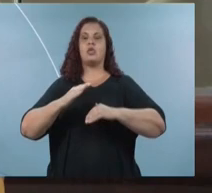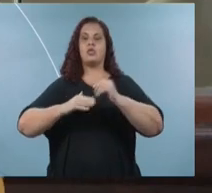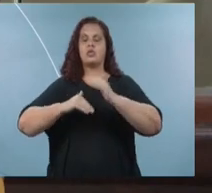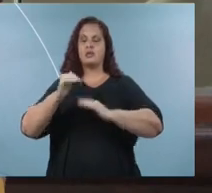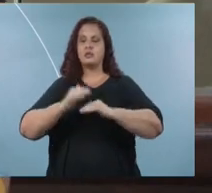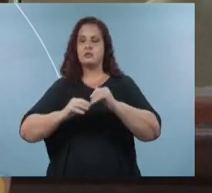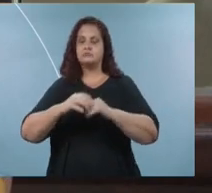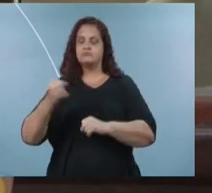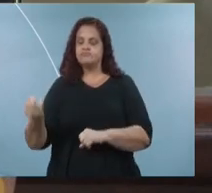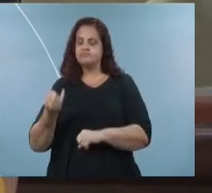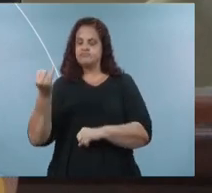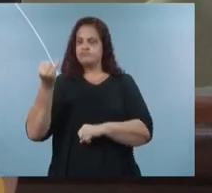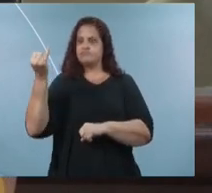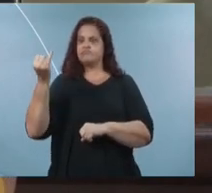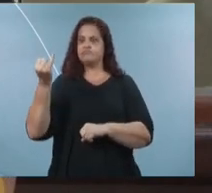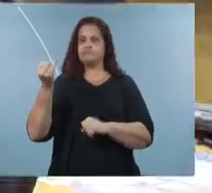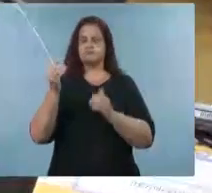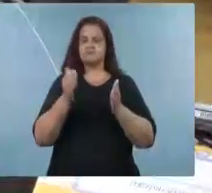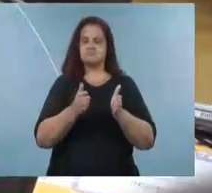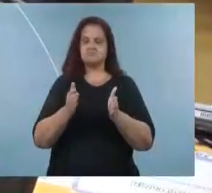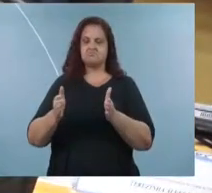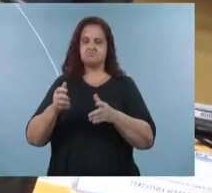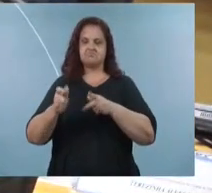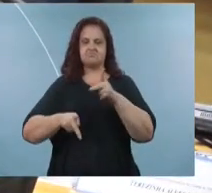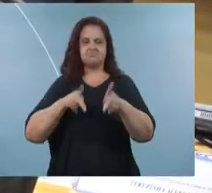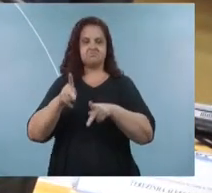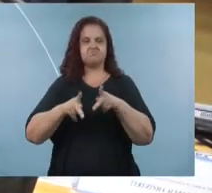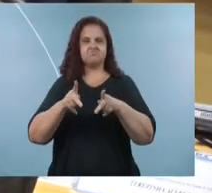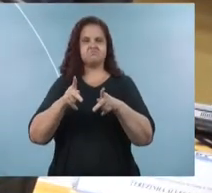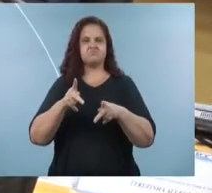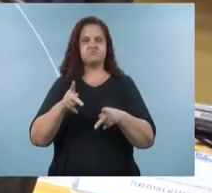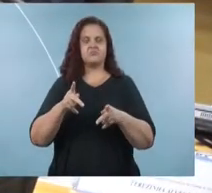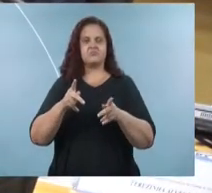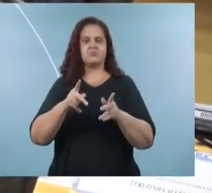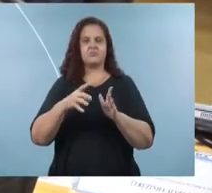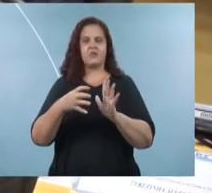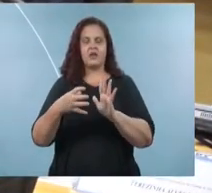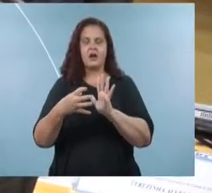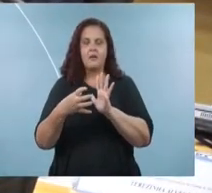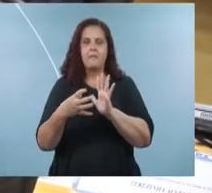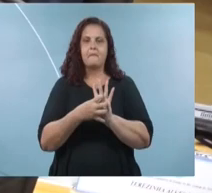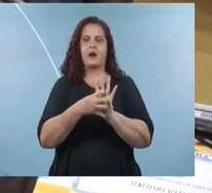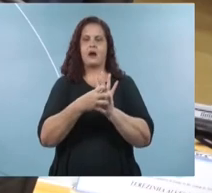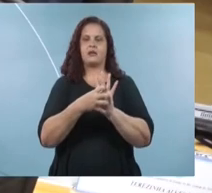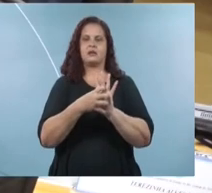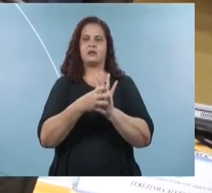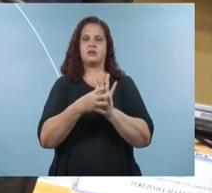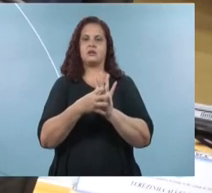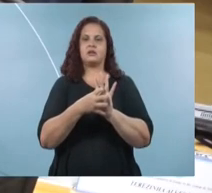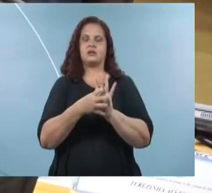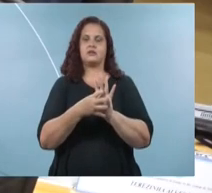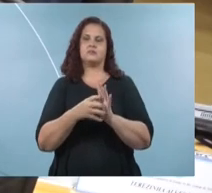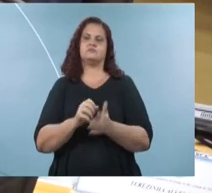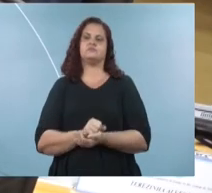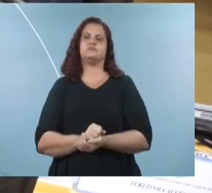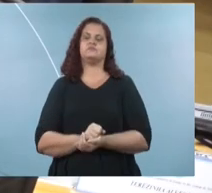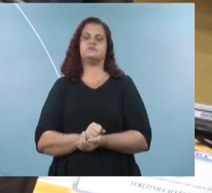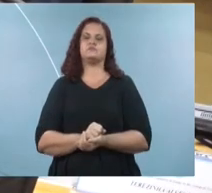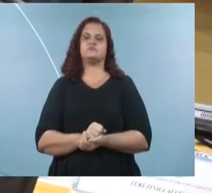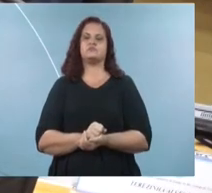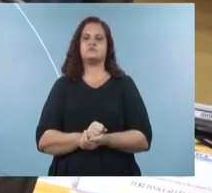importância para uma grande parcela da população impactada, direta e indiretamente,